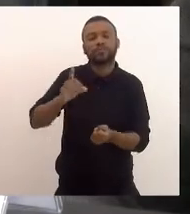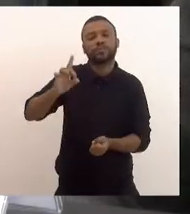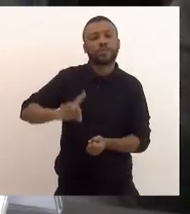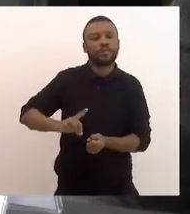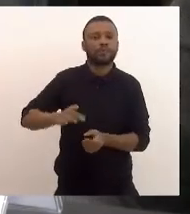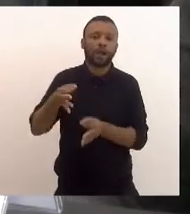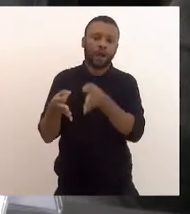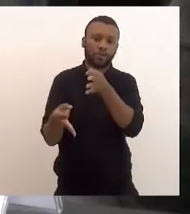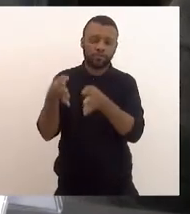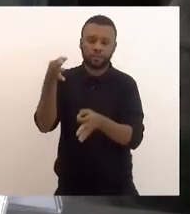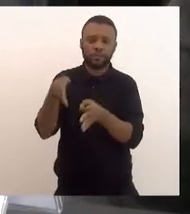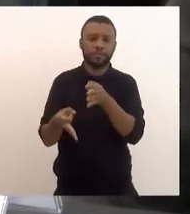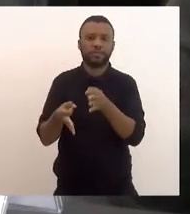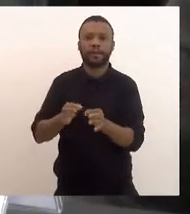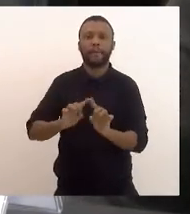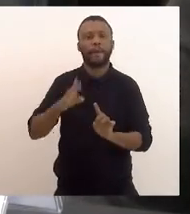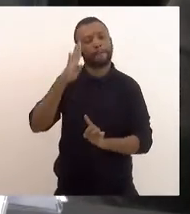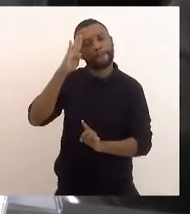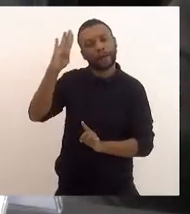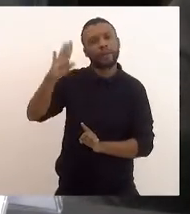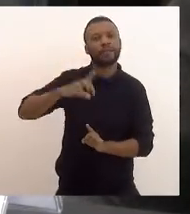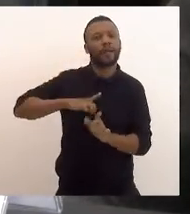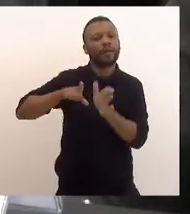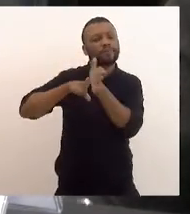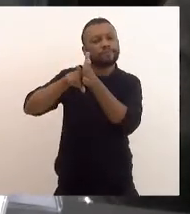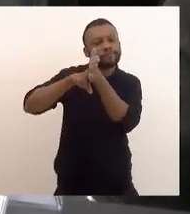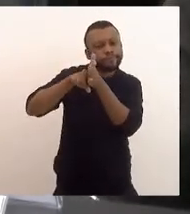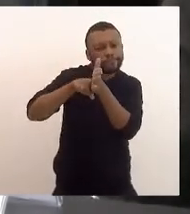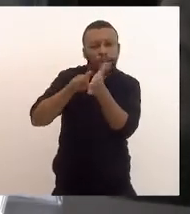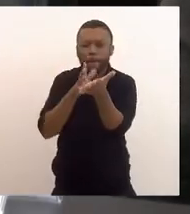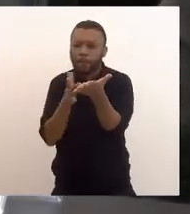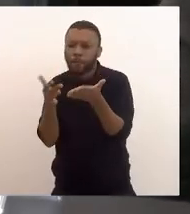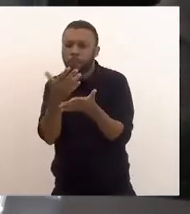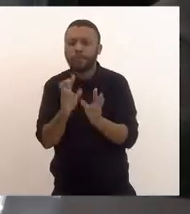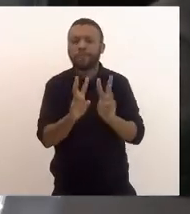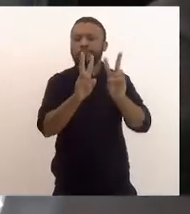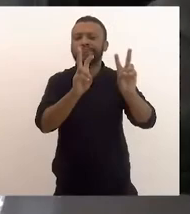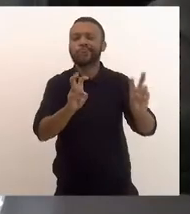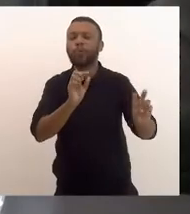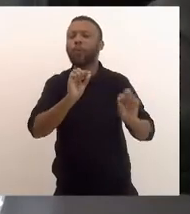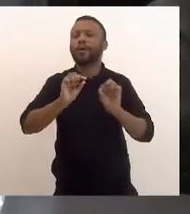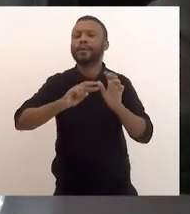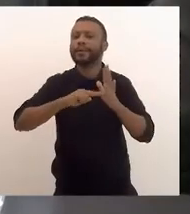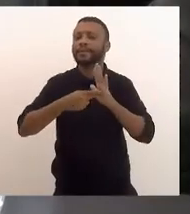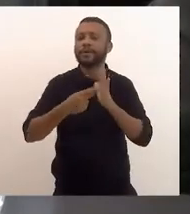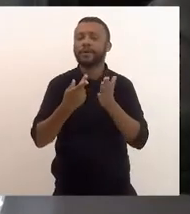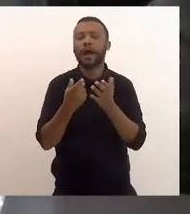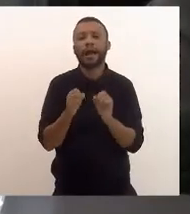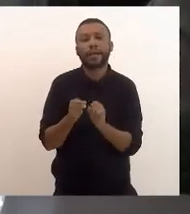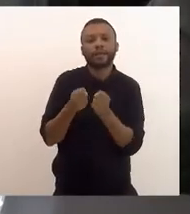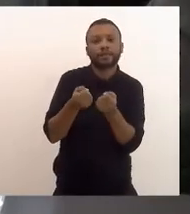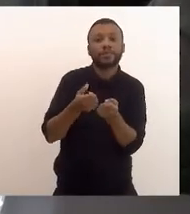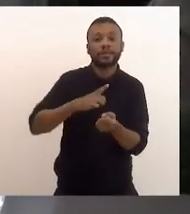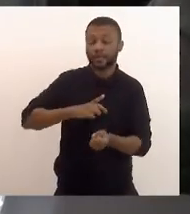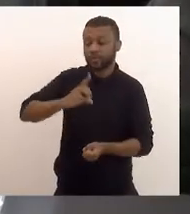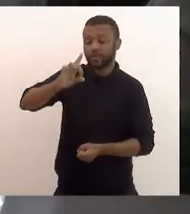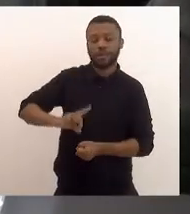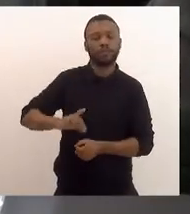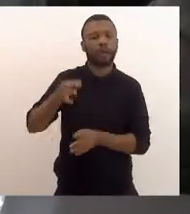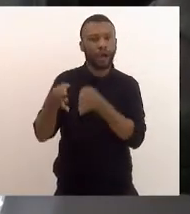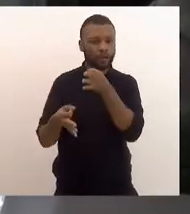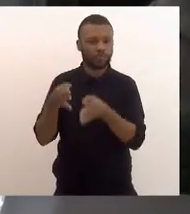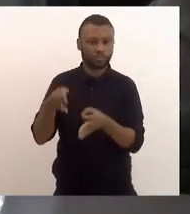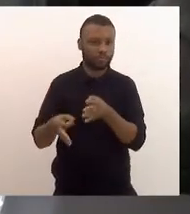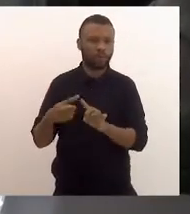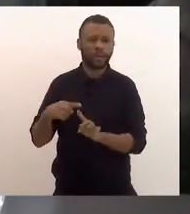acesso mais sobretudo garante um levantamento sobre o que é de fato a garantia do direito à justiça por que